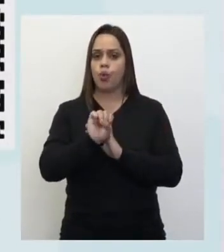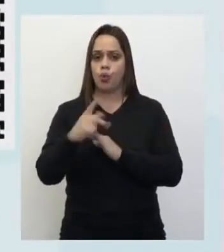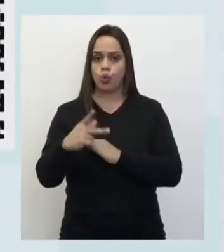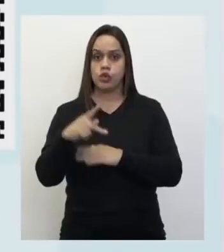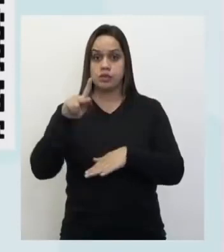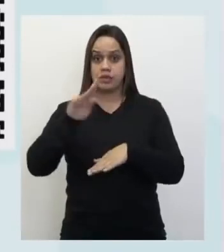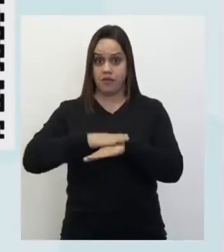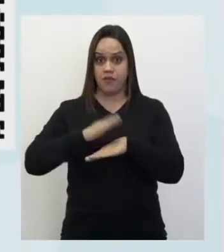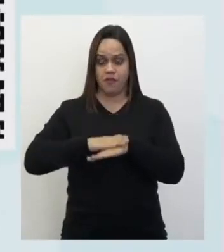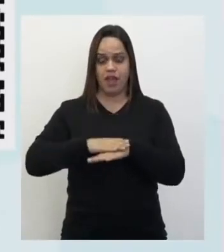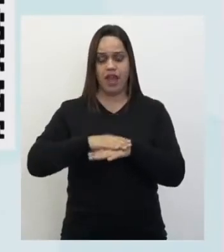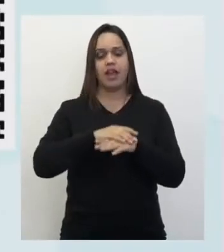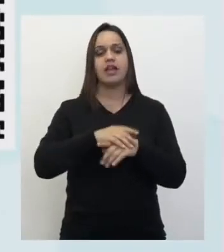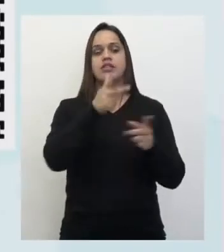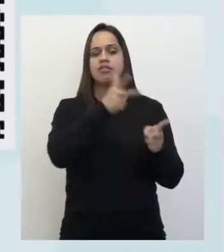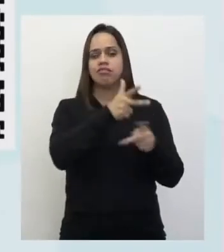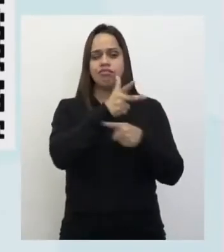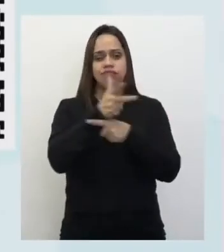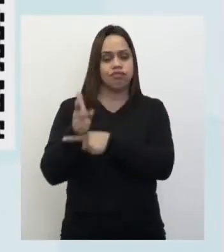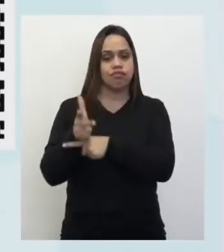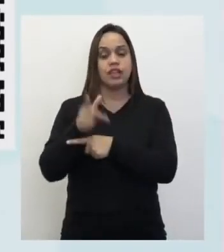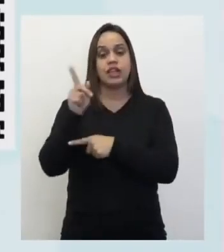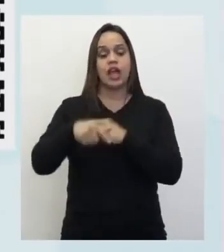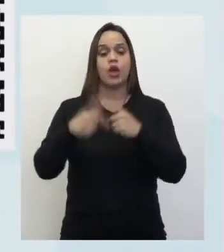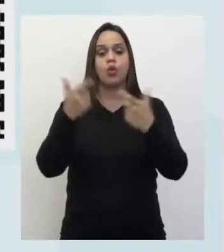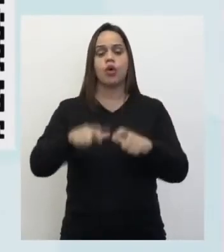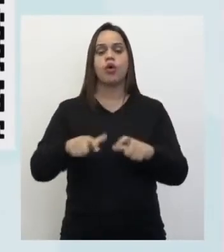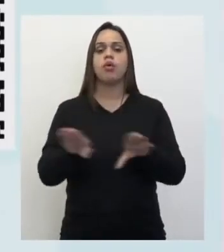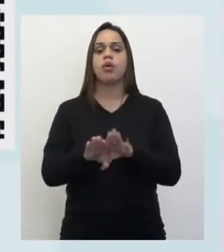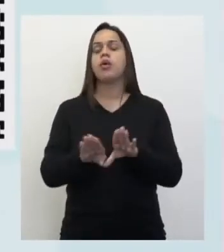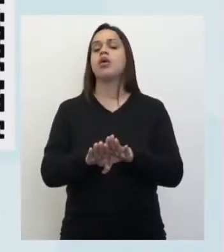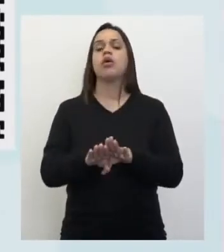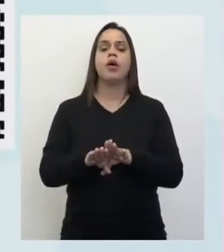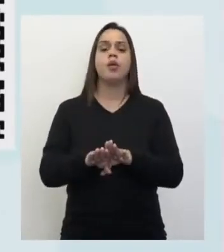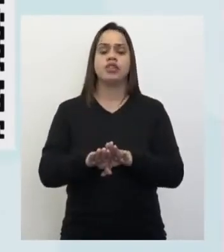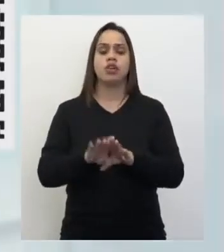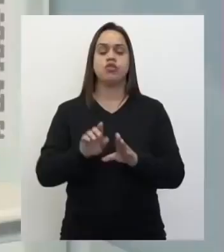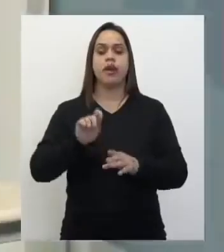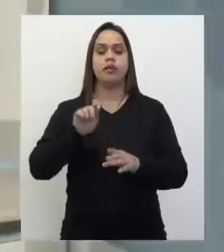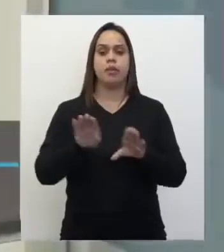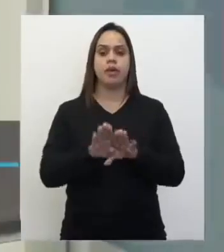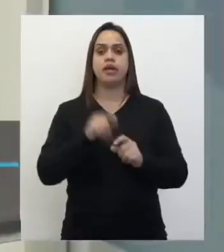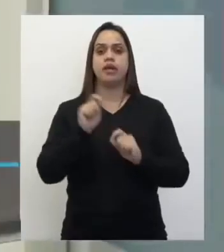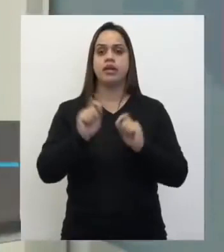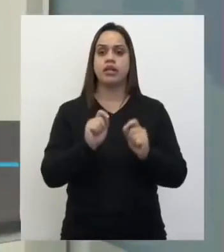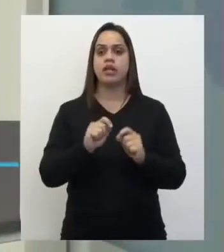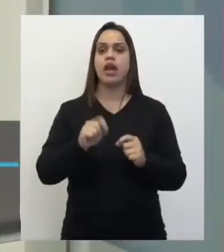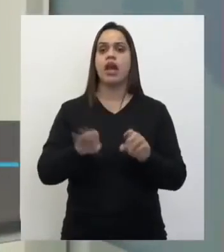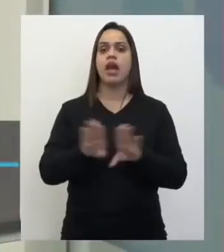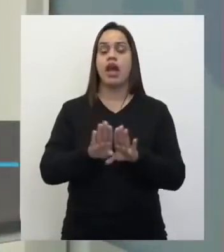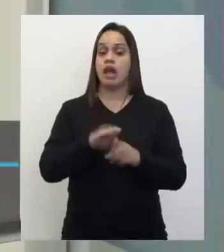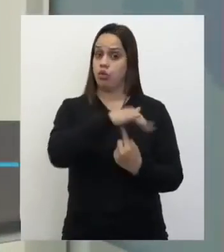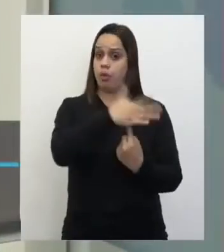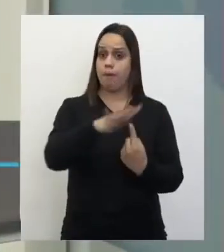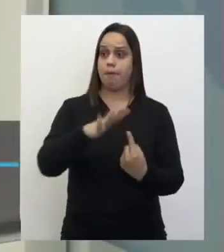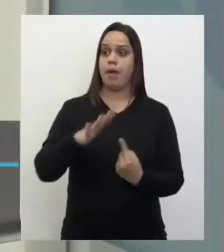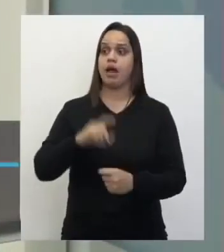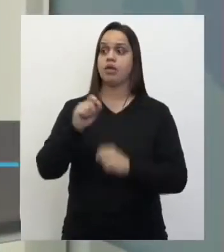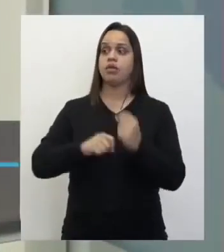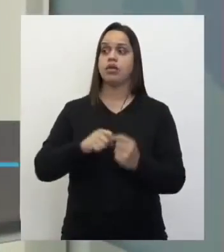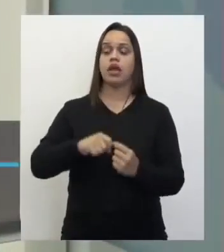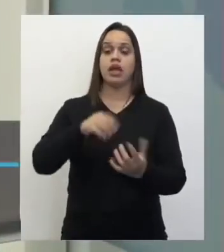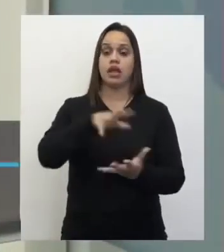é um dos parques mais conhecidos aqui da capital. Então, esse exercício, né,